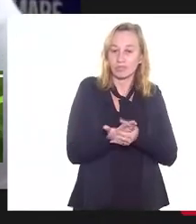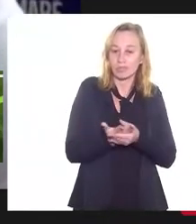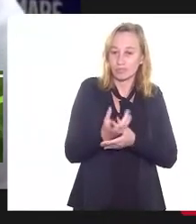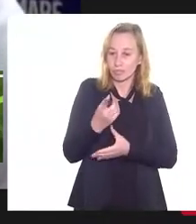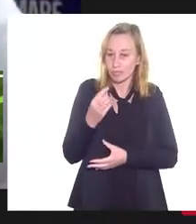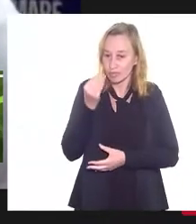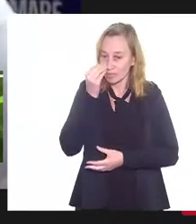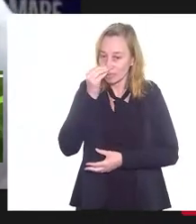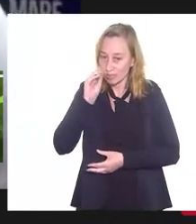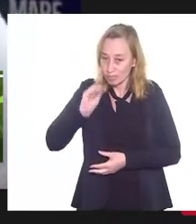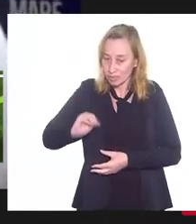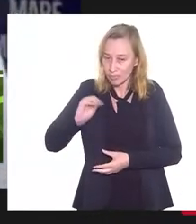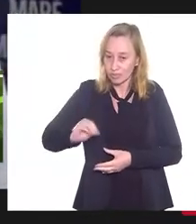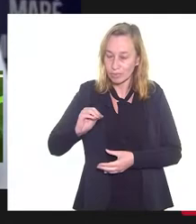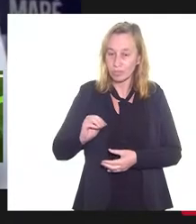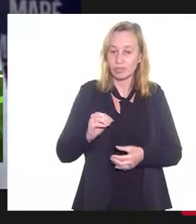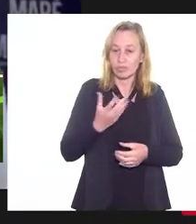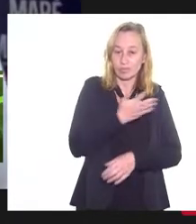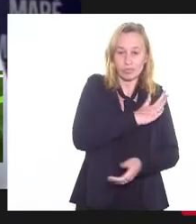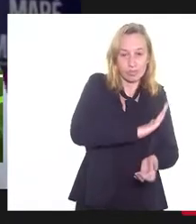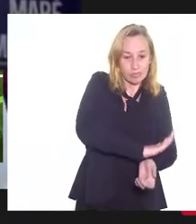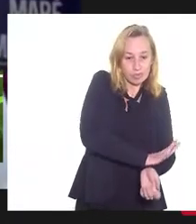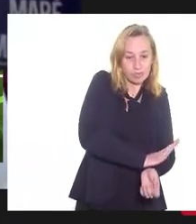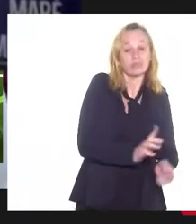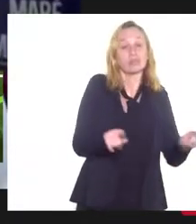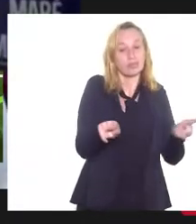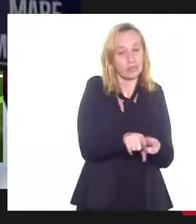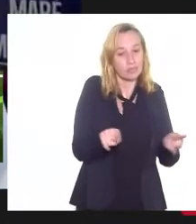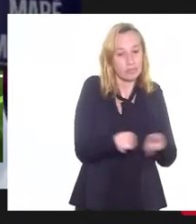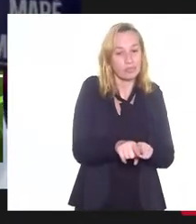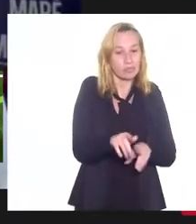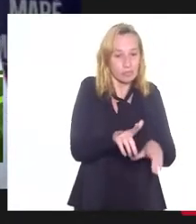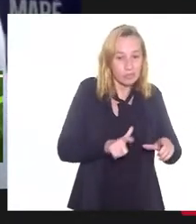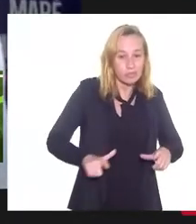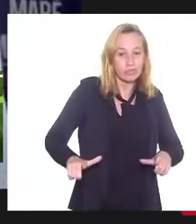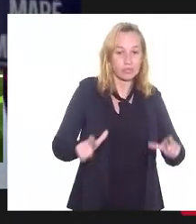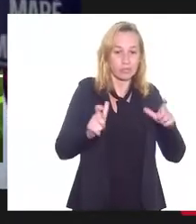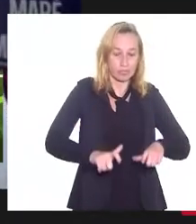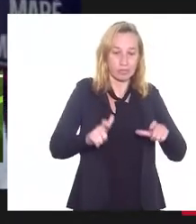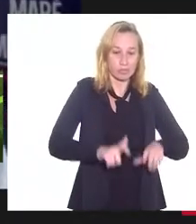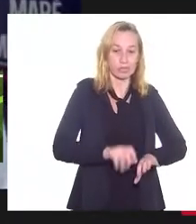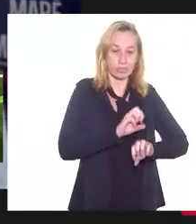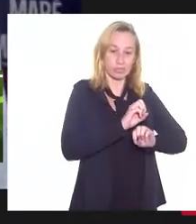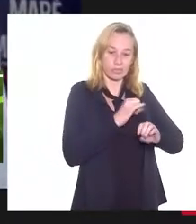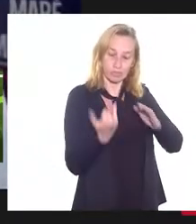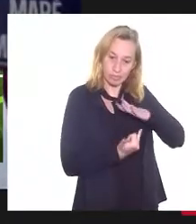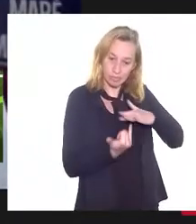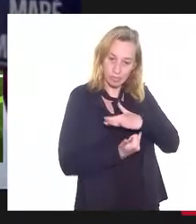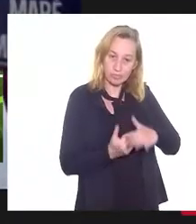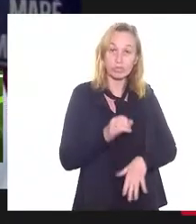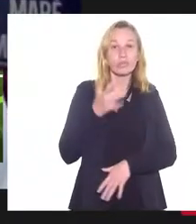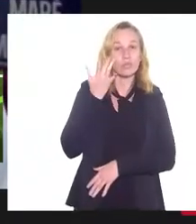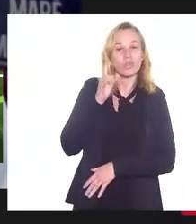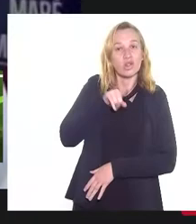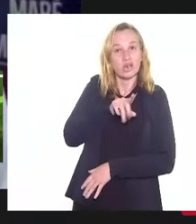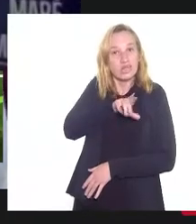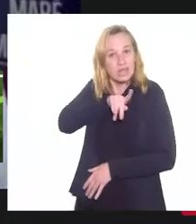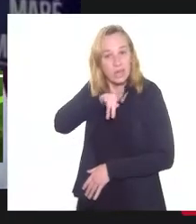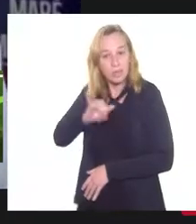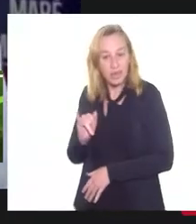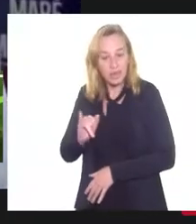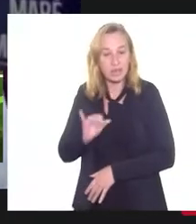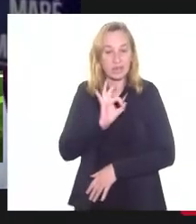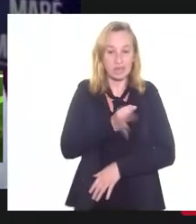discriminações e de preconceitos, também dentro de espaços institucionais, e eu acho que esta CPI, inclusive, dá